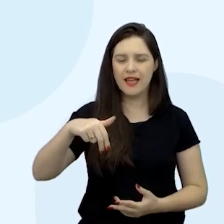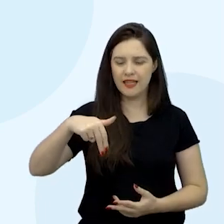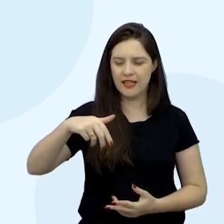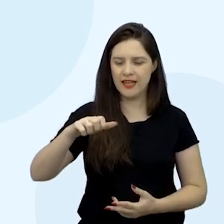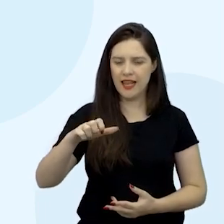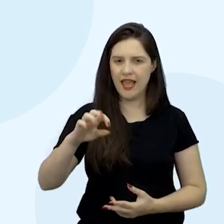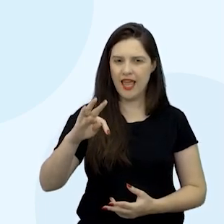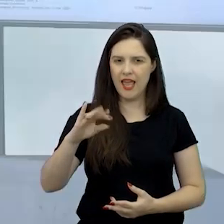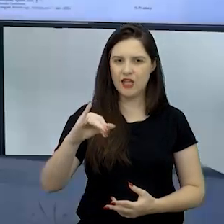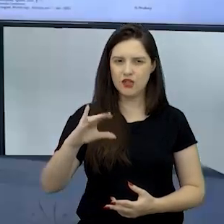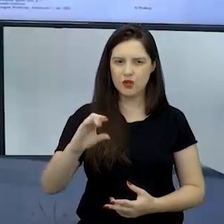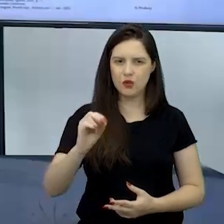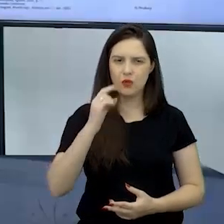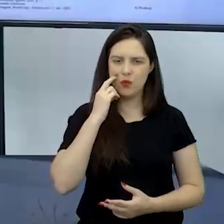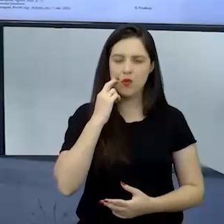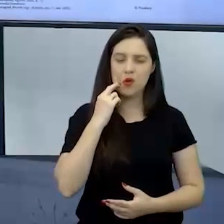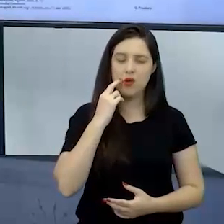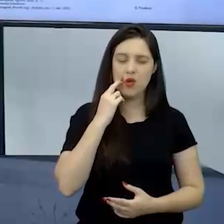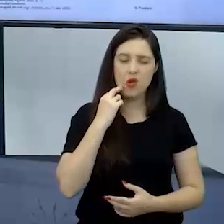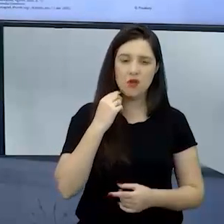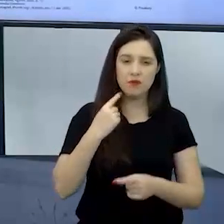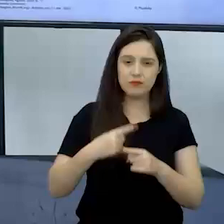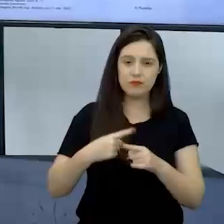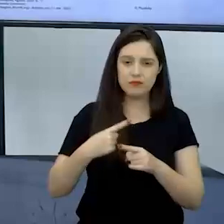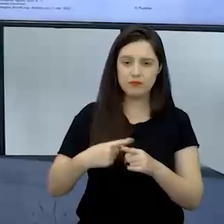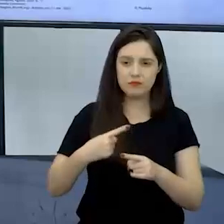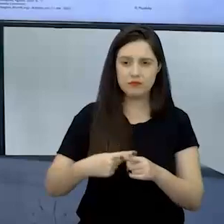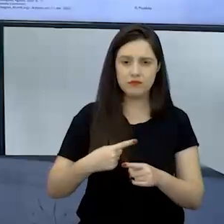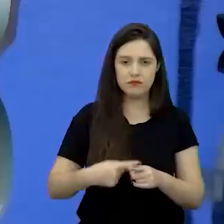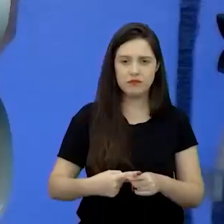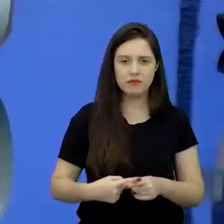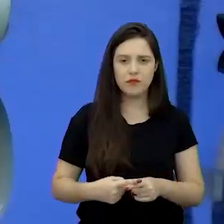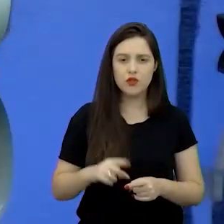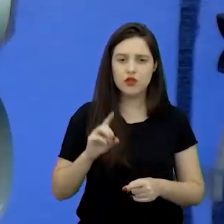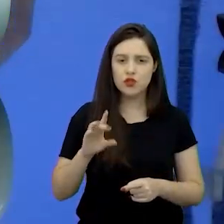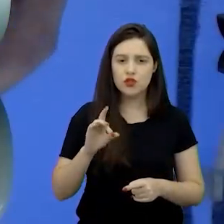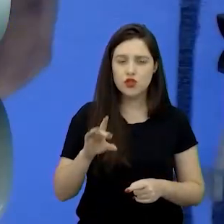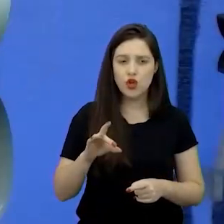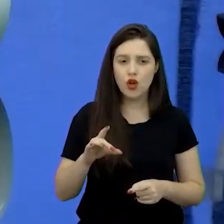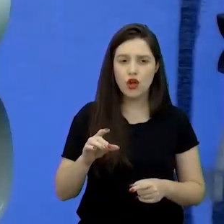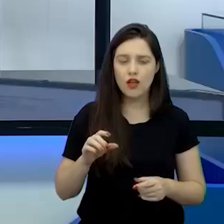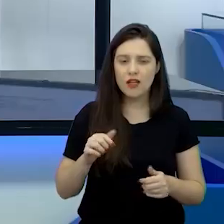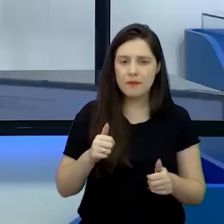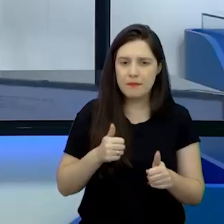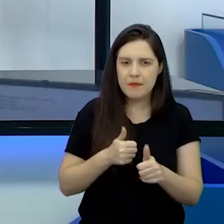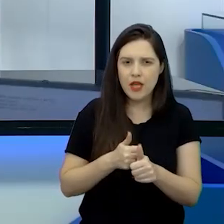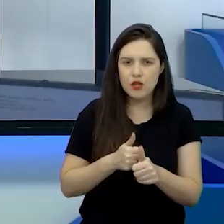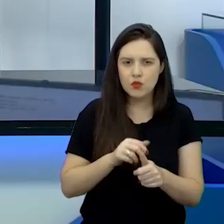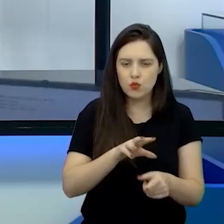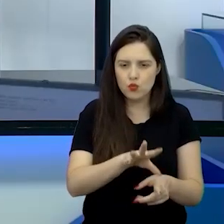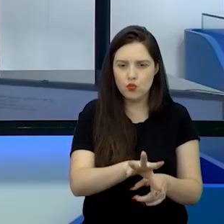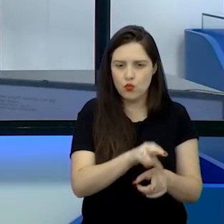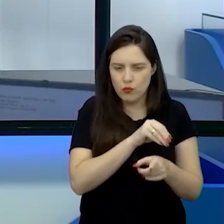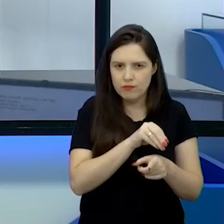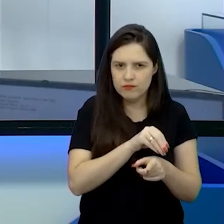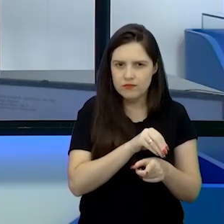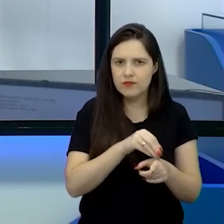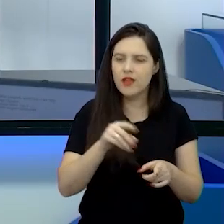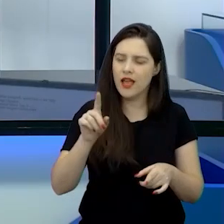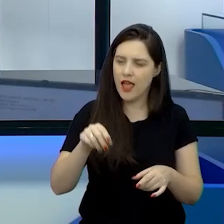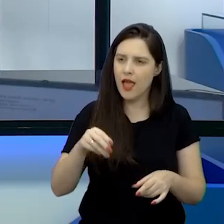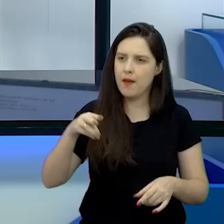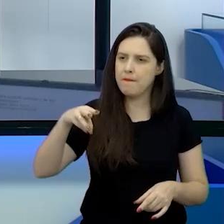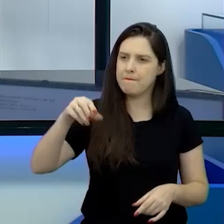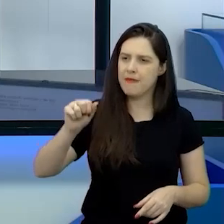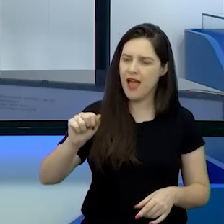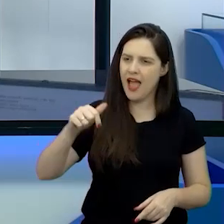quê? Ó, se olhar bem aqui, ó, só de eu aproximar um pouquinho, ó, olha lá, esse campo magnético, lembra, linha de campo